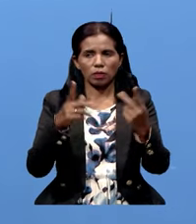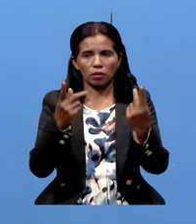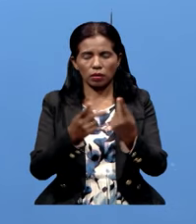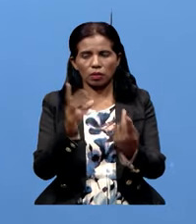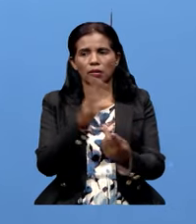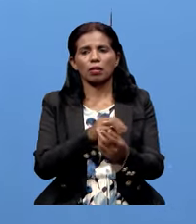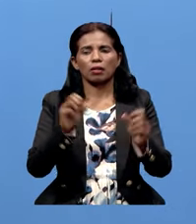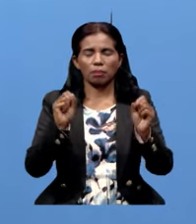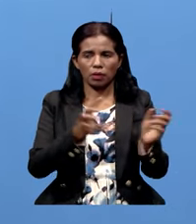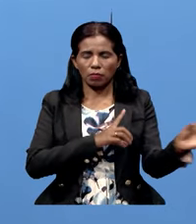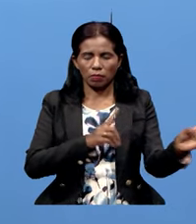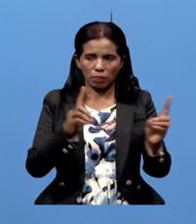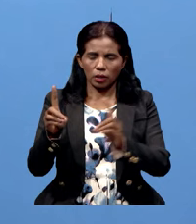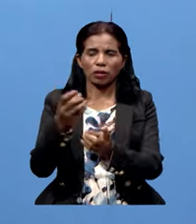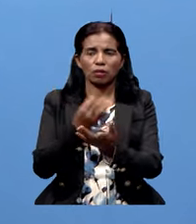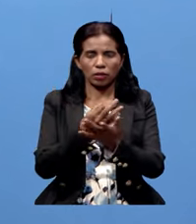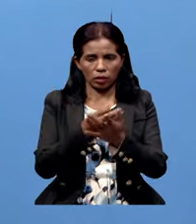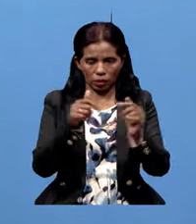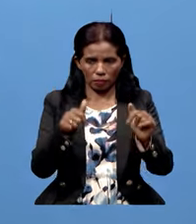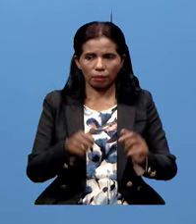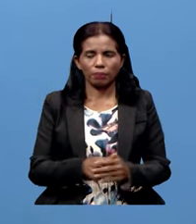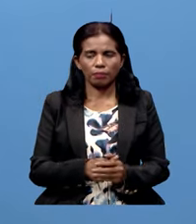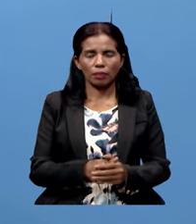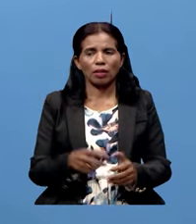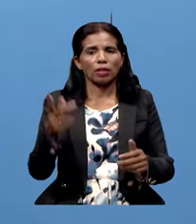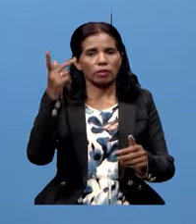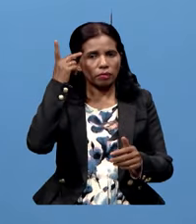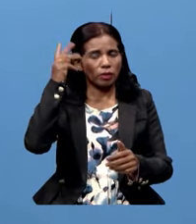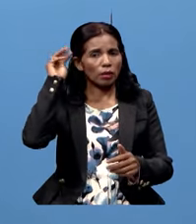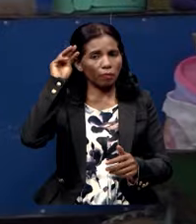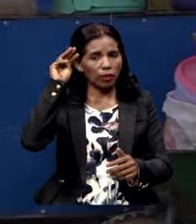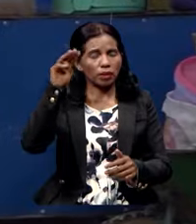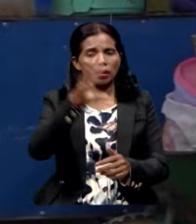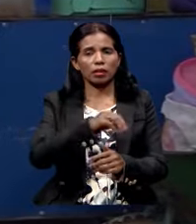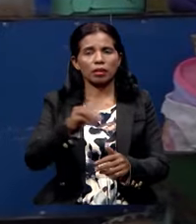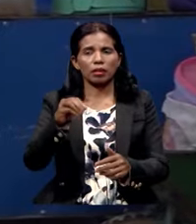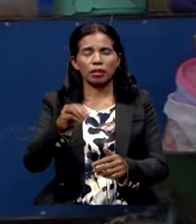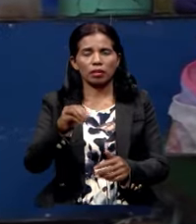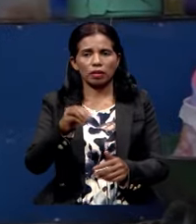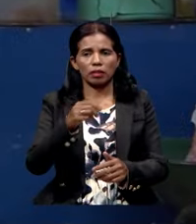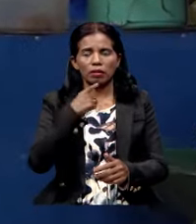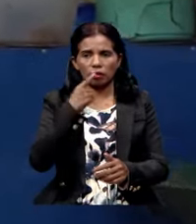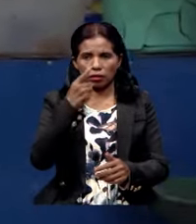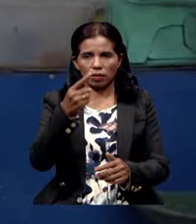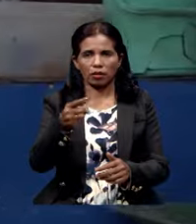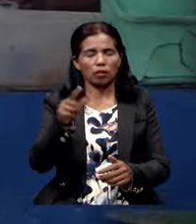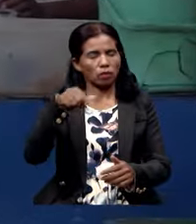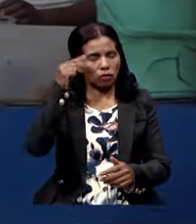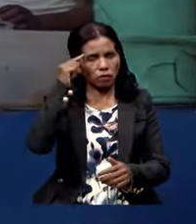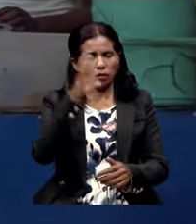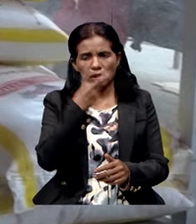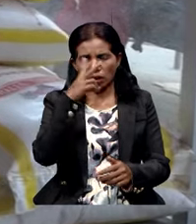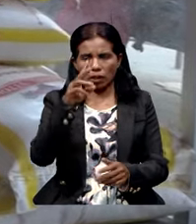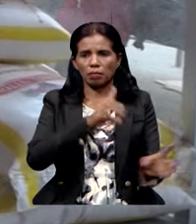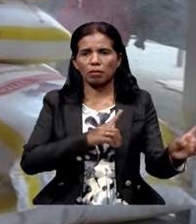date, mak implementa subsídio ne. Nune vice-ministro comércio no indústria Augusto Junior Trindade hateten, governo se avalia